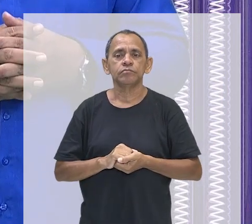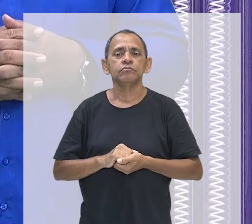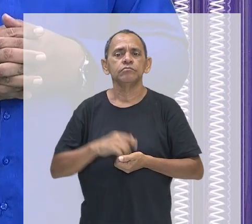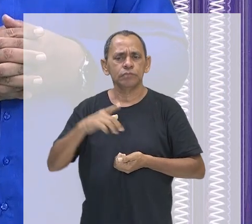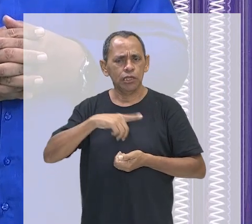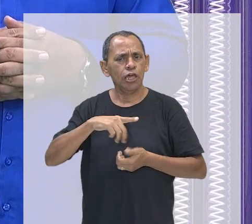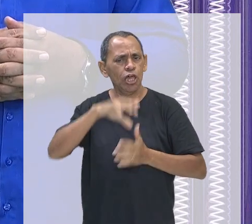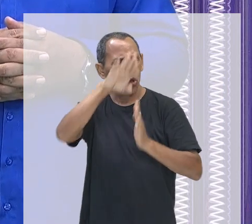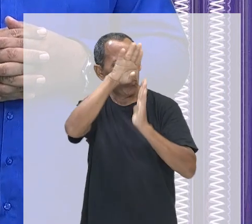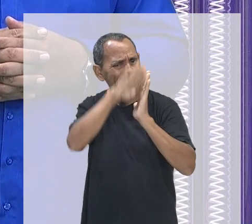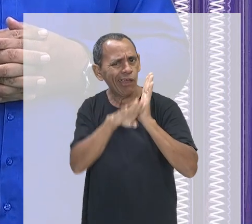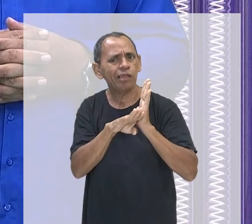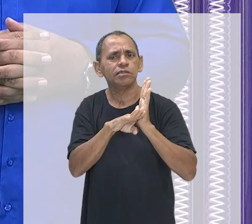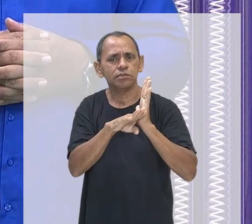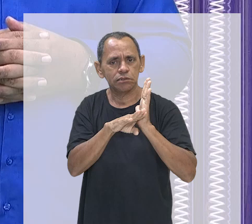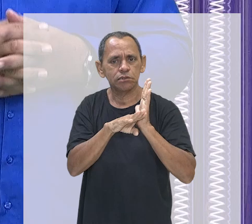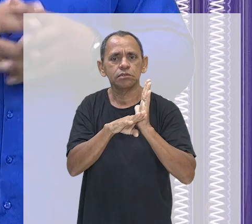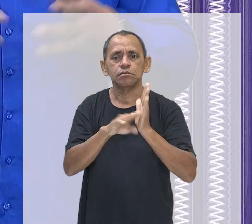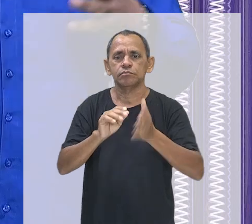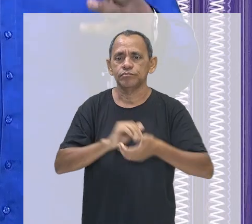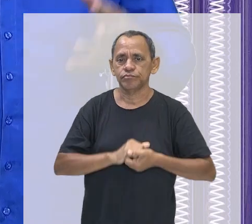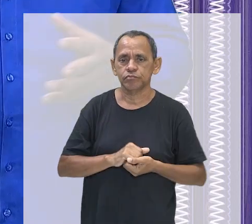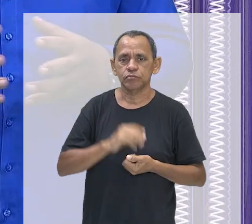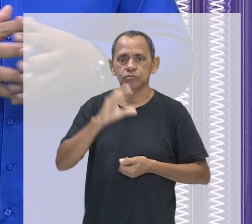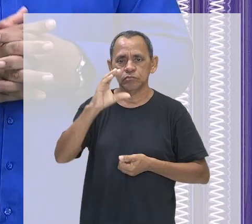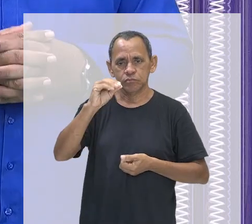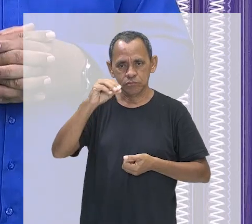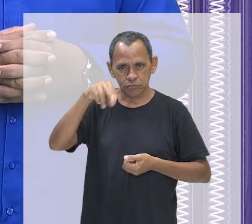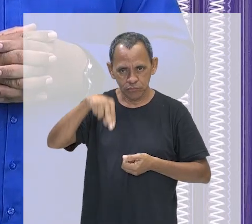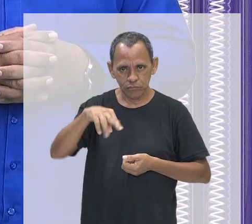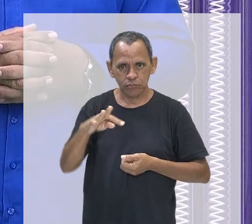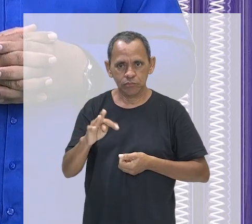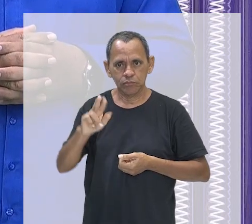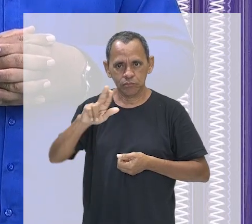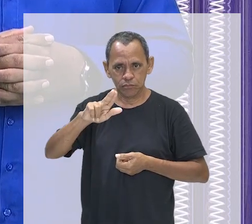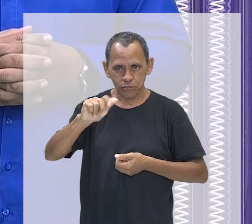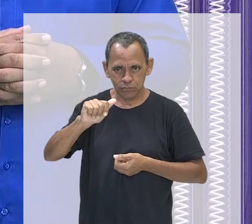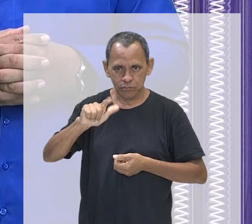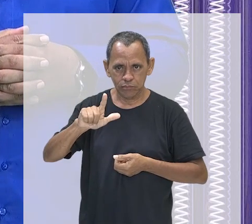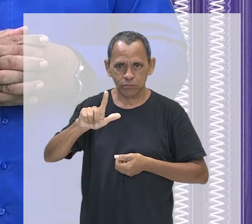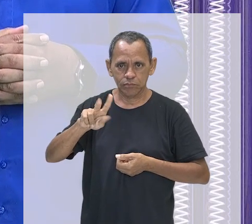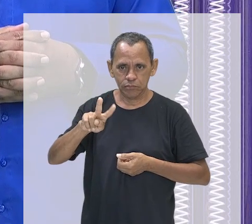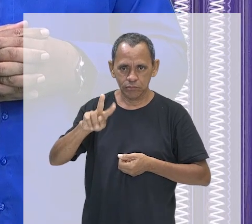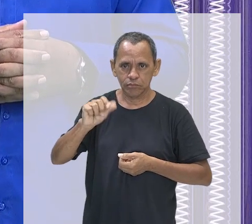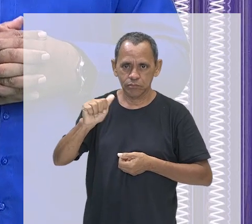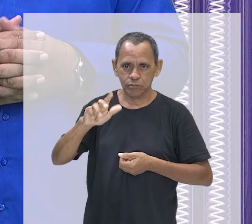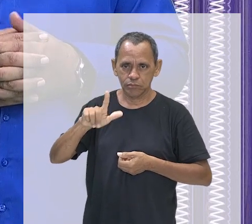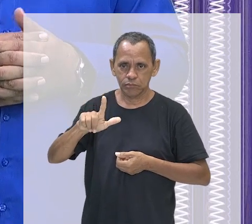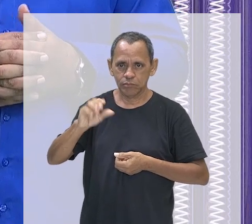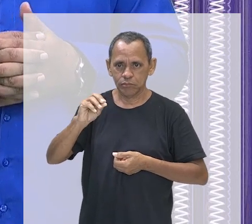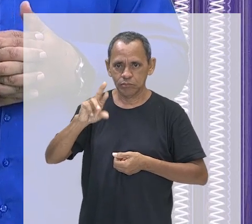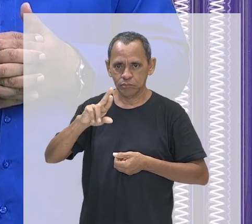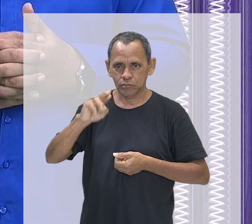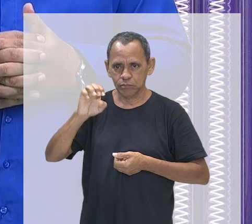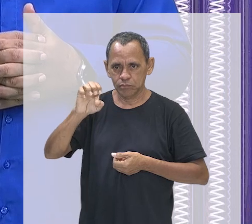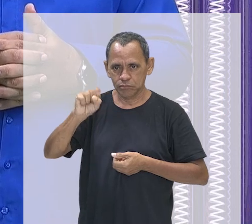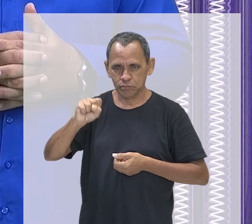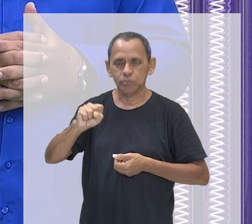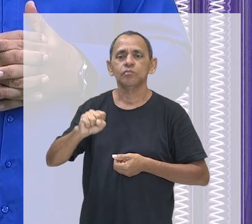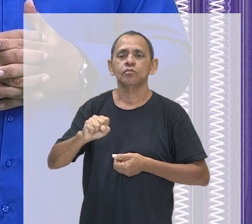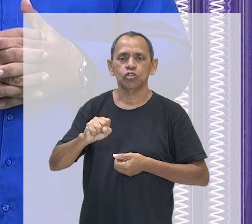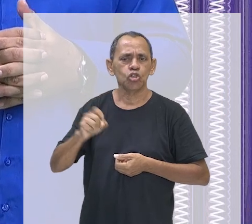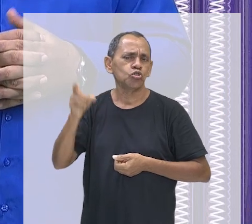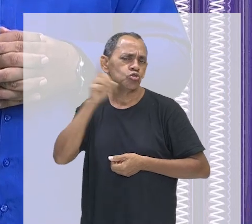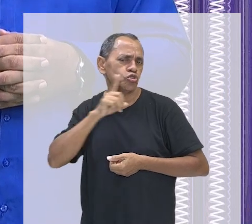relação aí de contravalores, né, que estão muito presentes também no nosso dia a dia e que nós precisamos